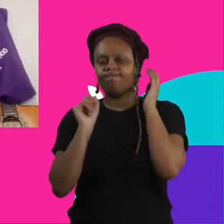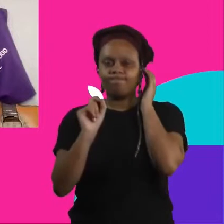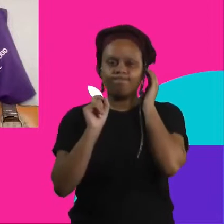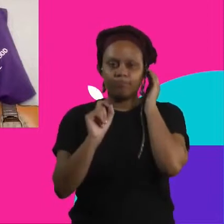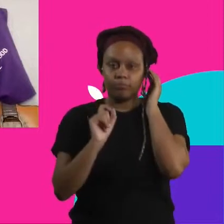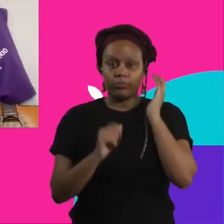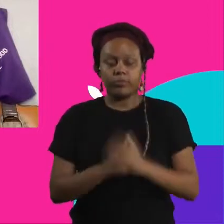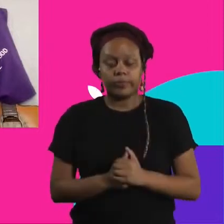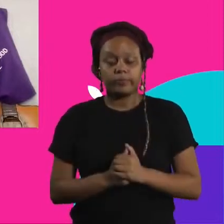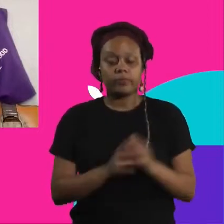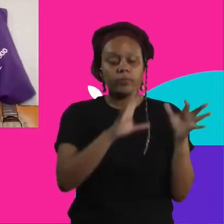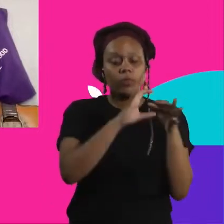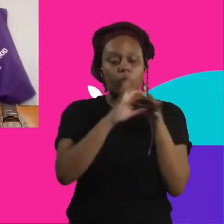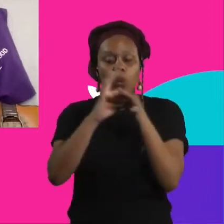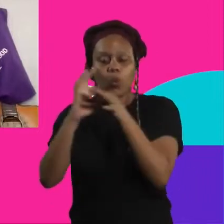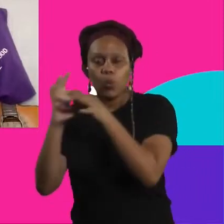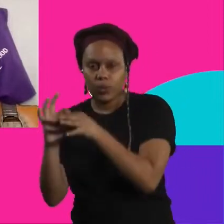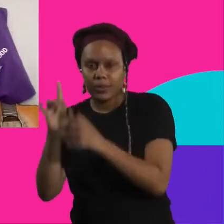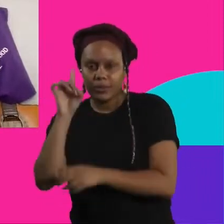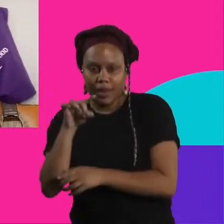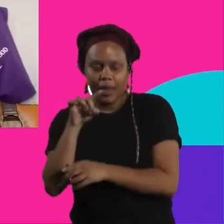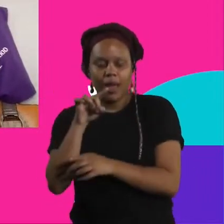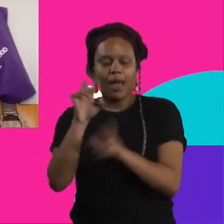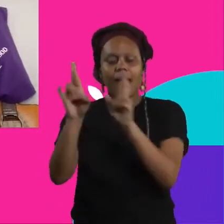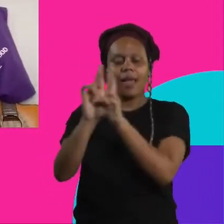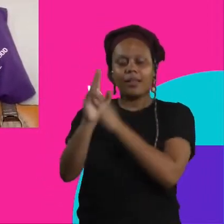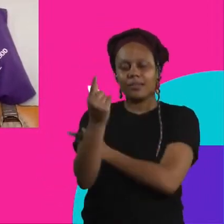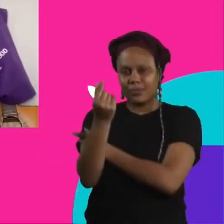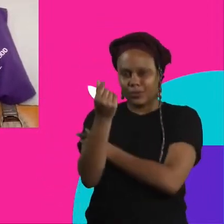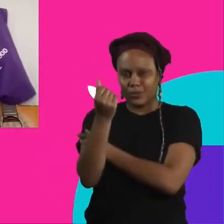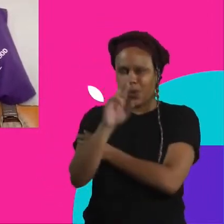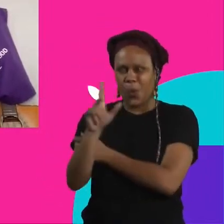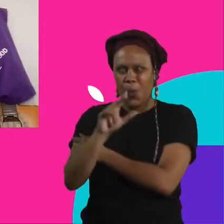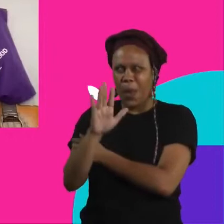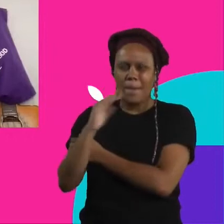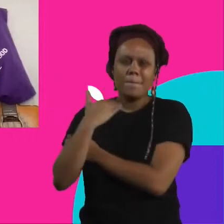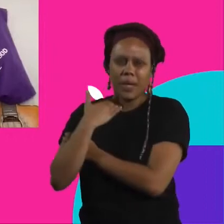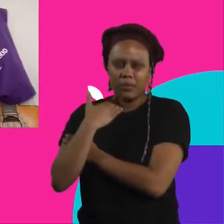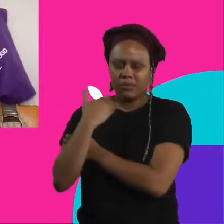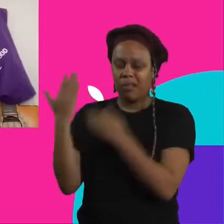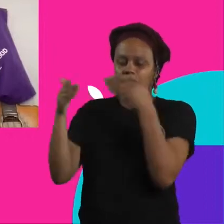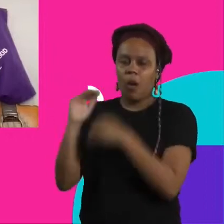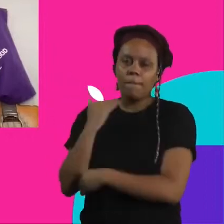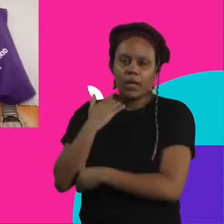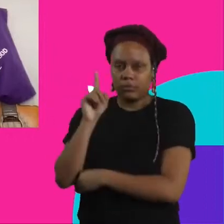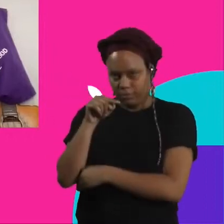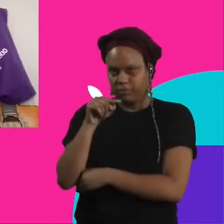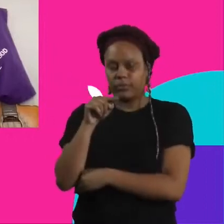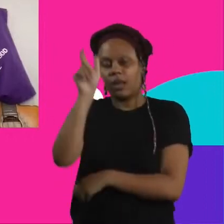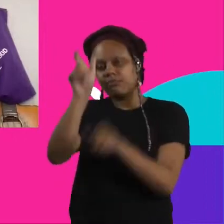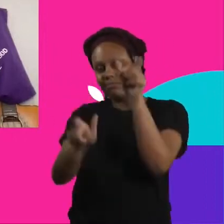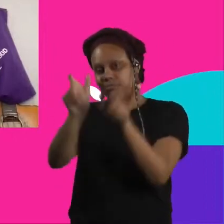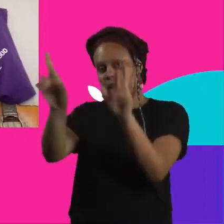já é interessante contextualizar que, na verdade, a relação com o dinheiro não é uma relação com os bancos, mas é uma relação entre as pessoas, né?